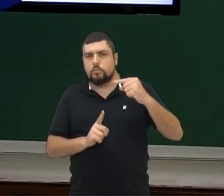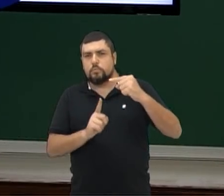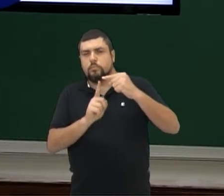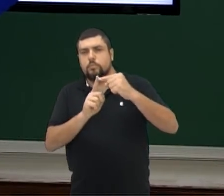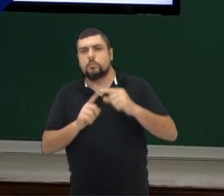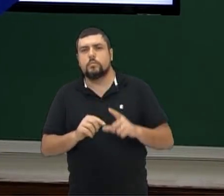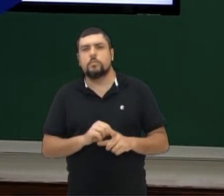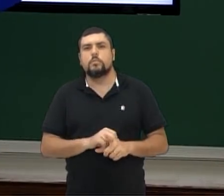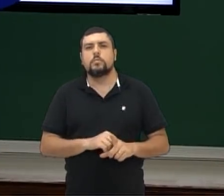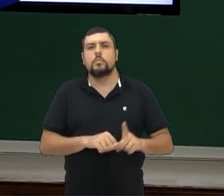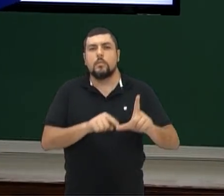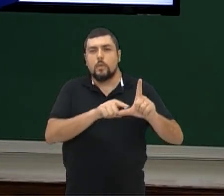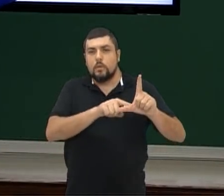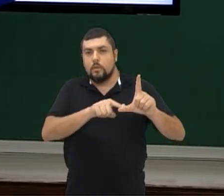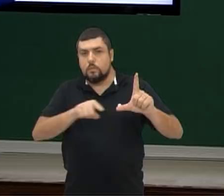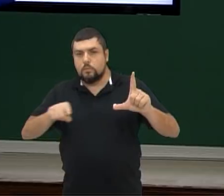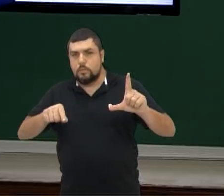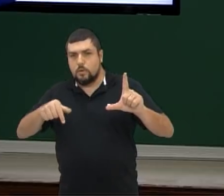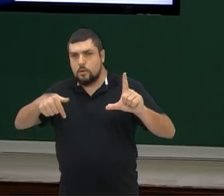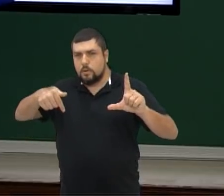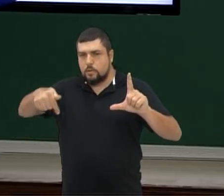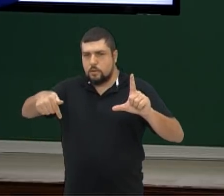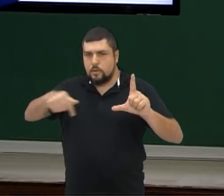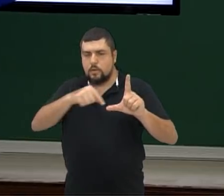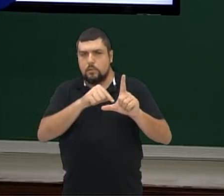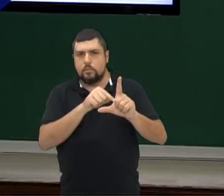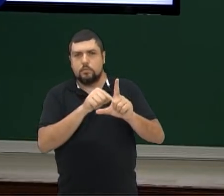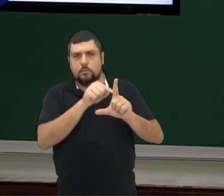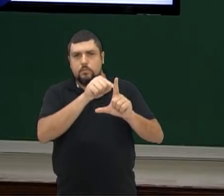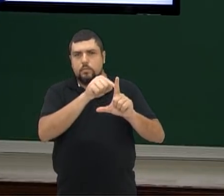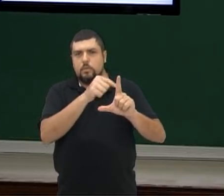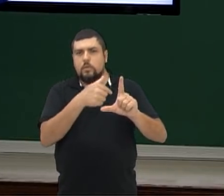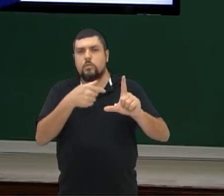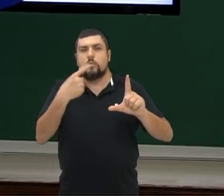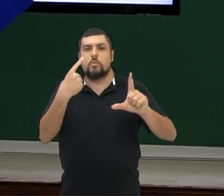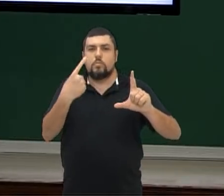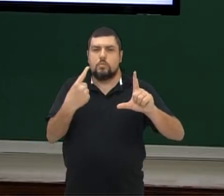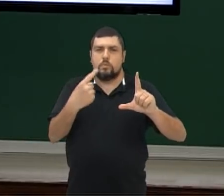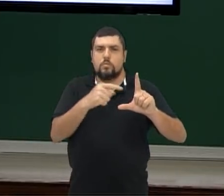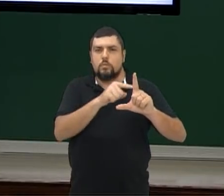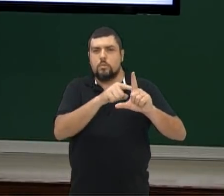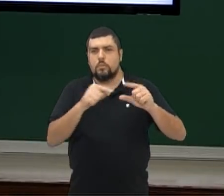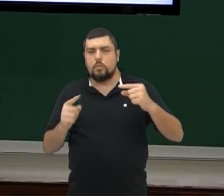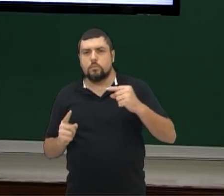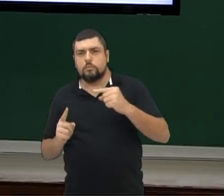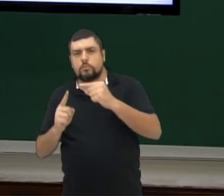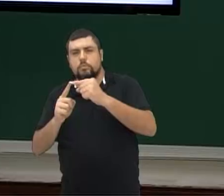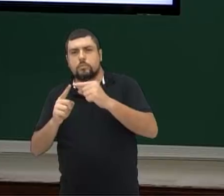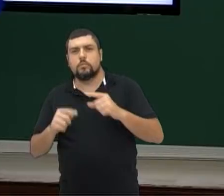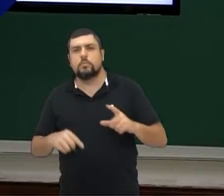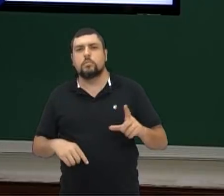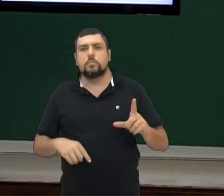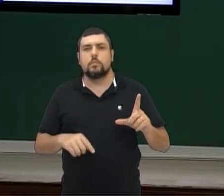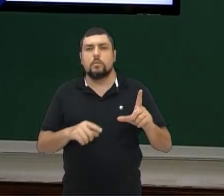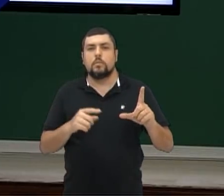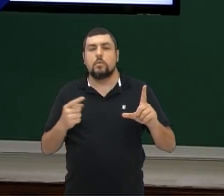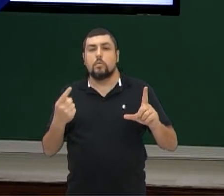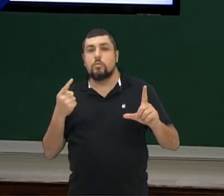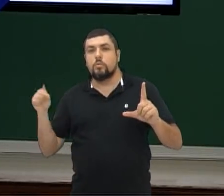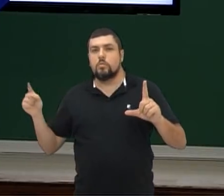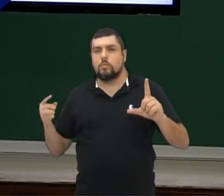7 no eixo X, 7 e 1. E o último, 4 e